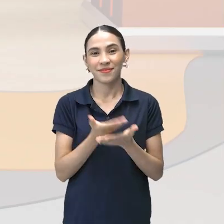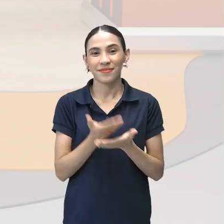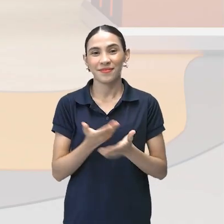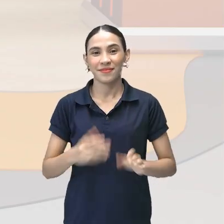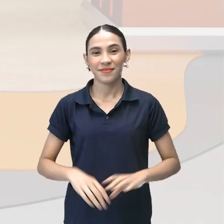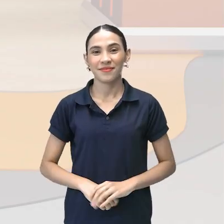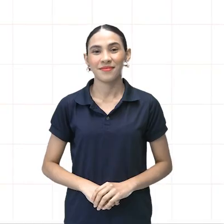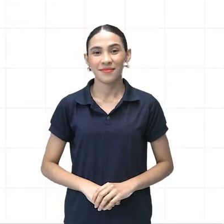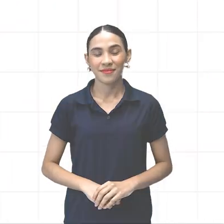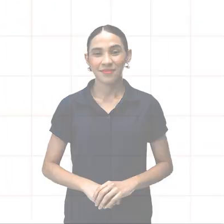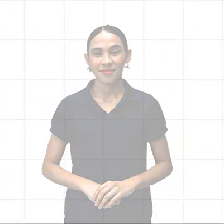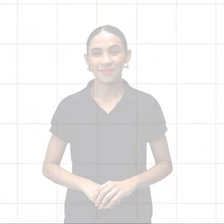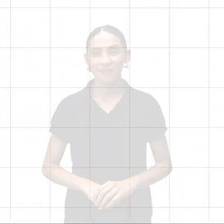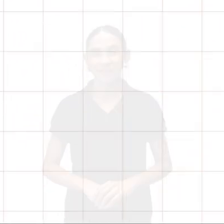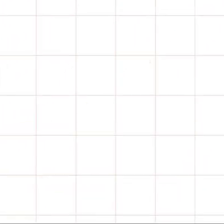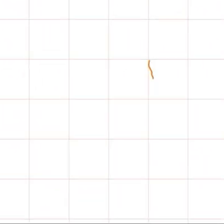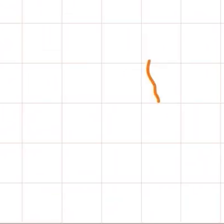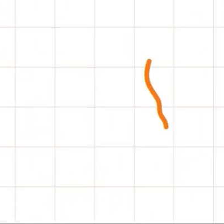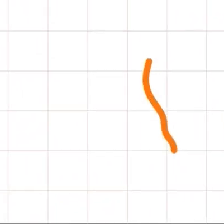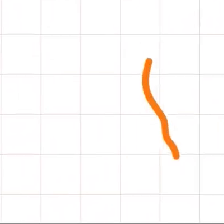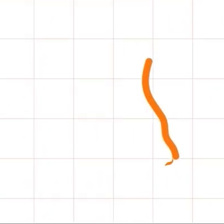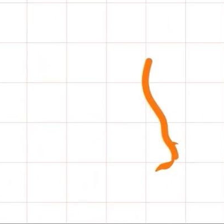conteúdo.